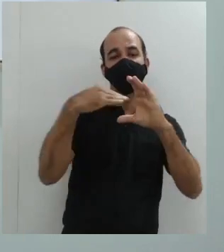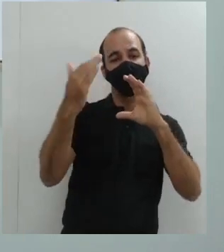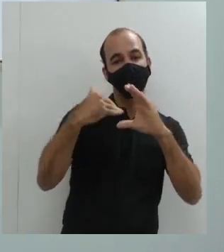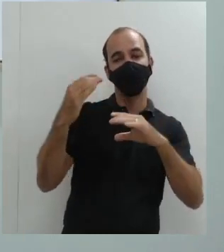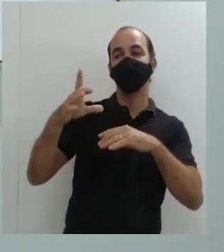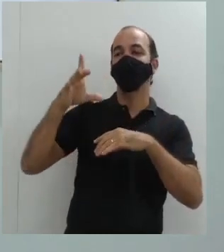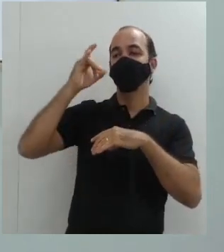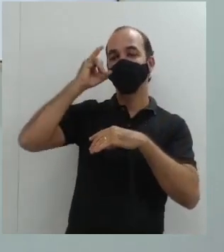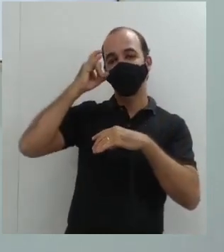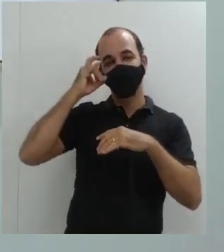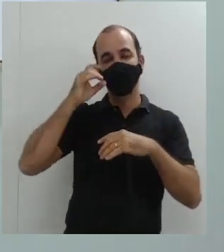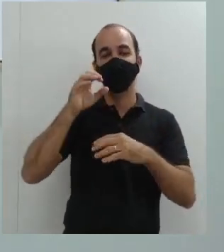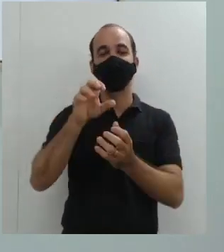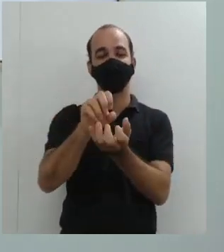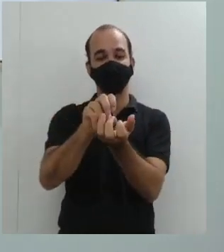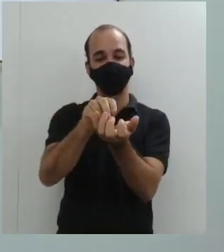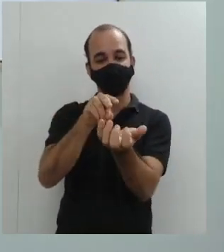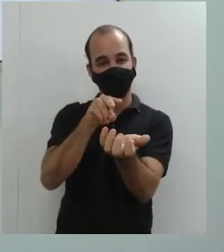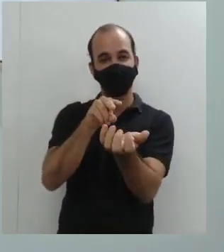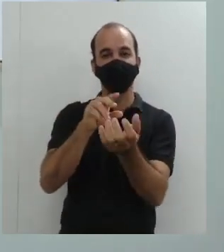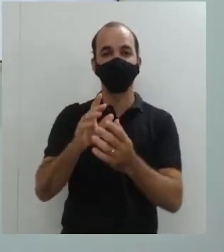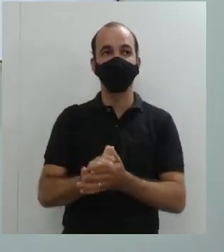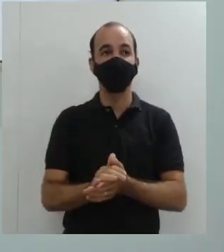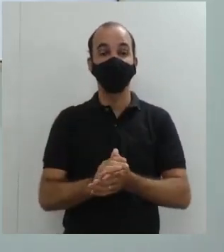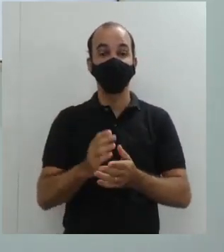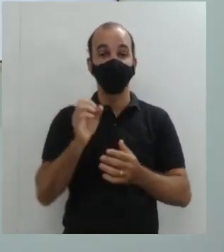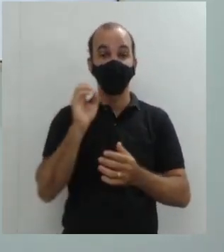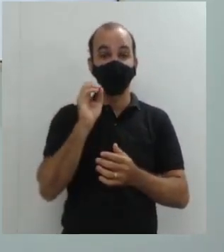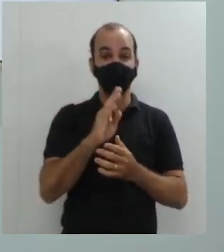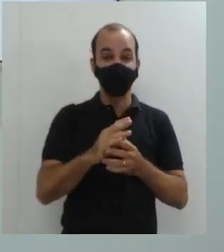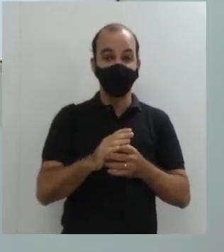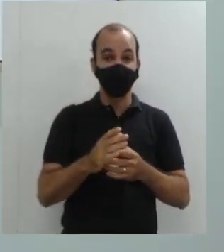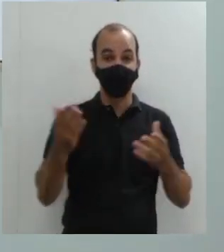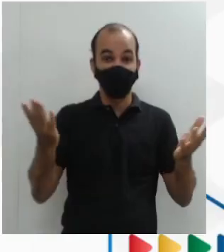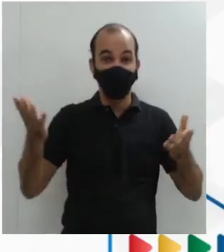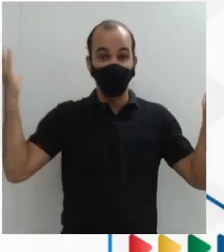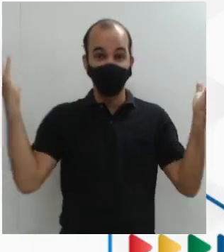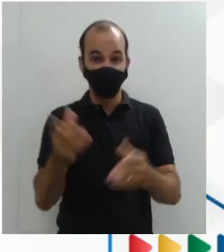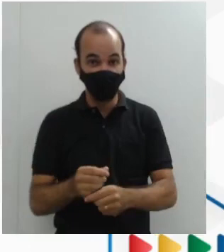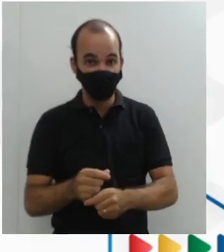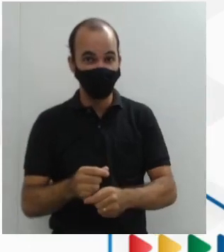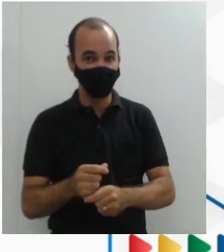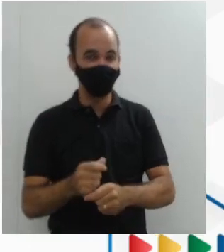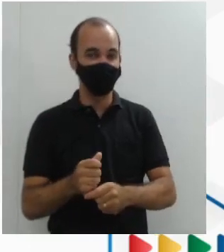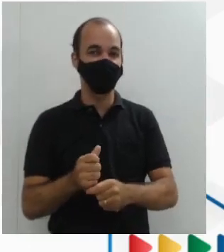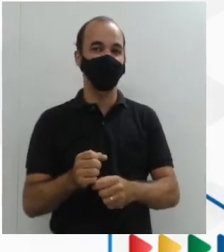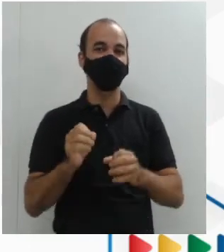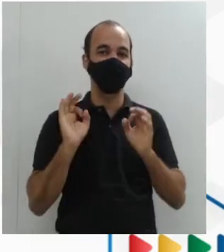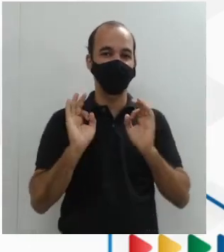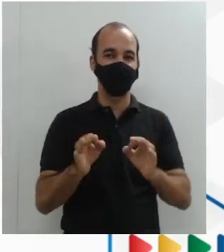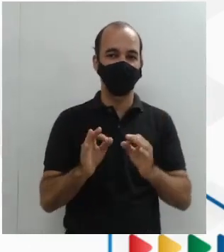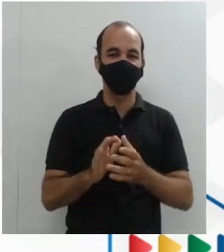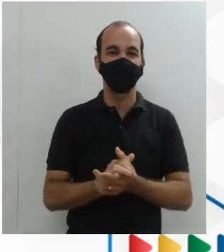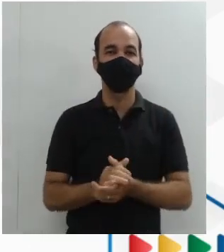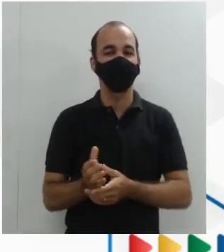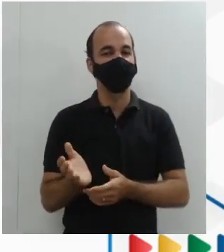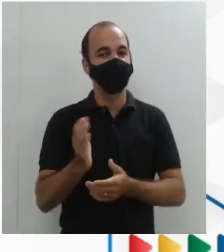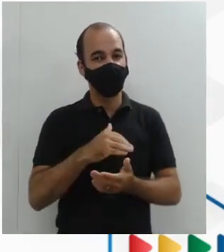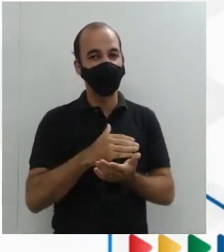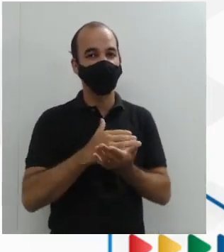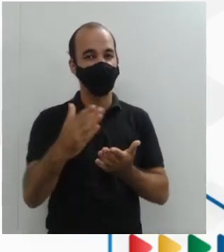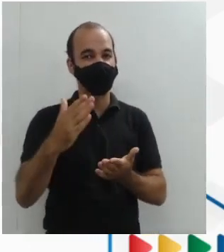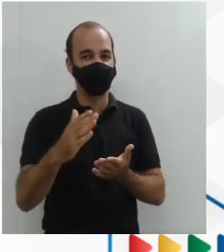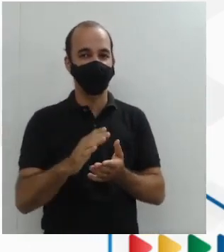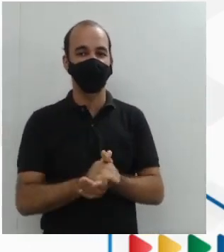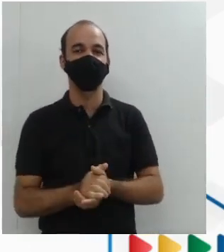tá certo? Então, vamos embora. Robertão, 5, 4, 3, 2, 1. Show de bola. Até efeito